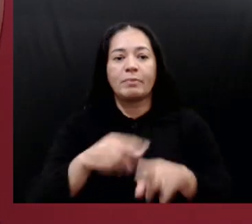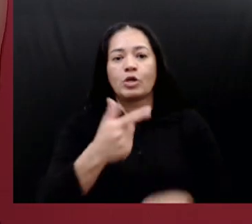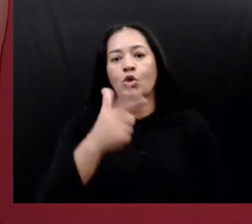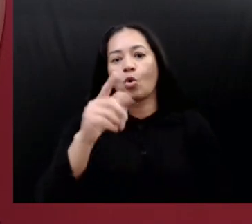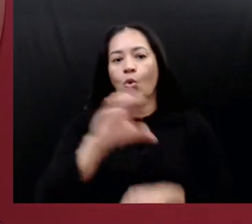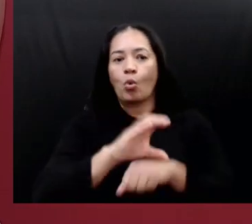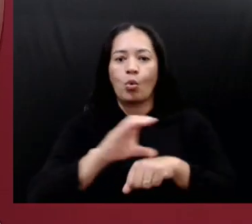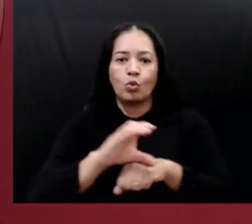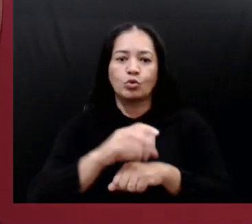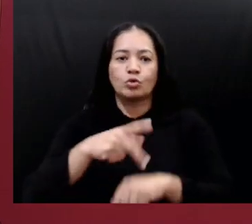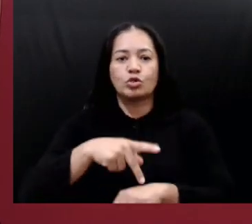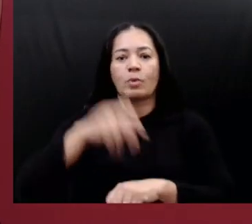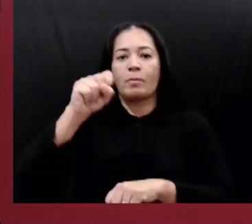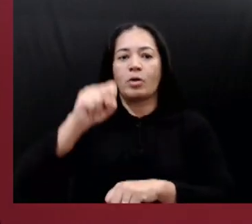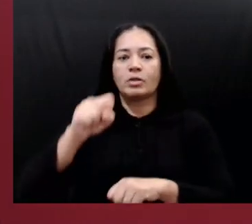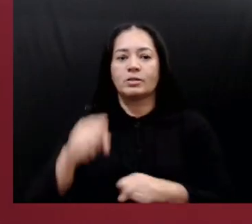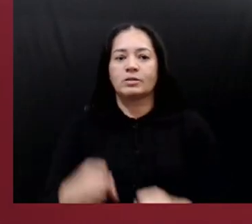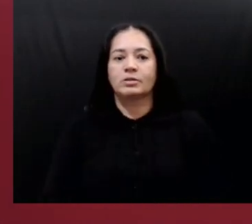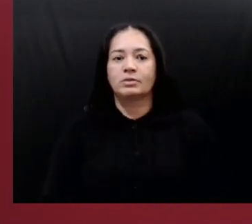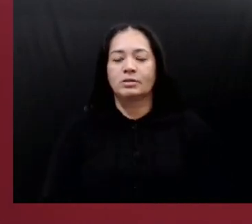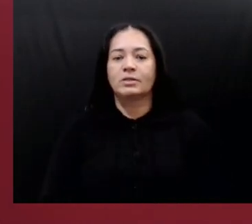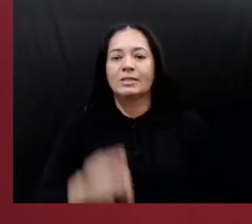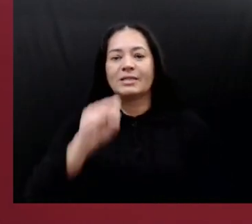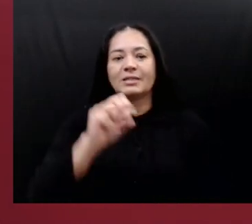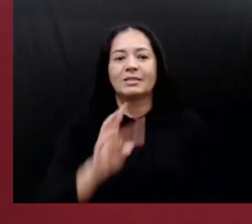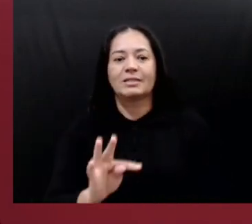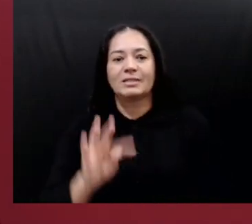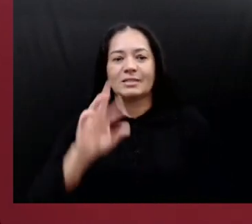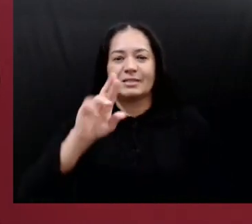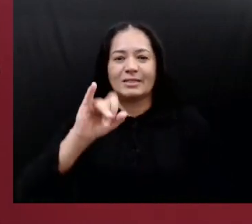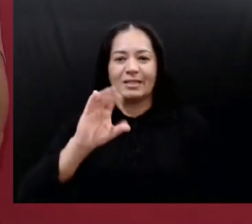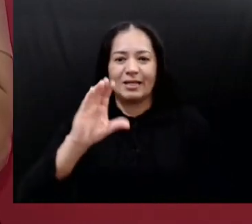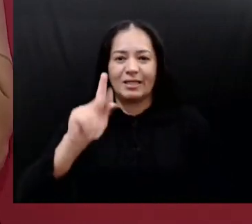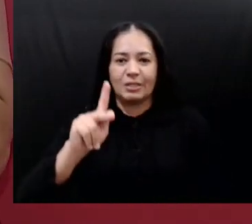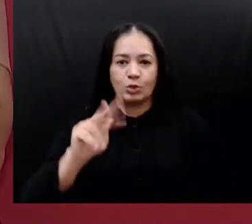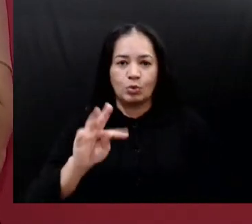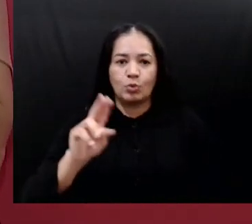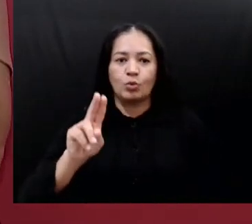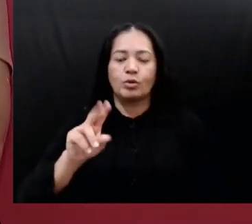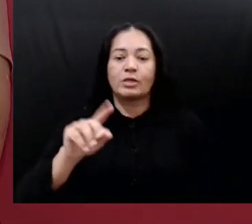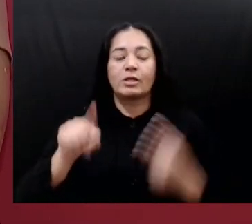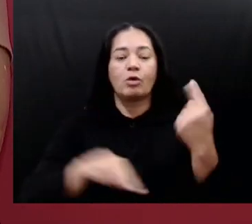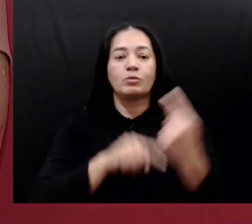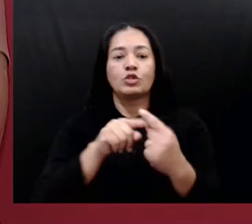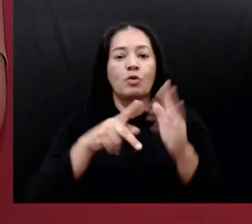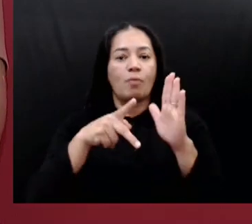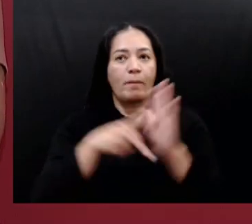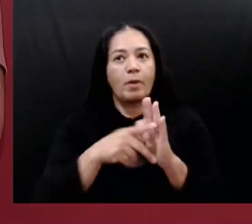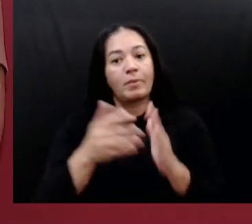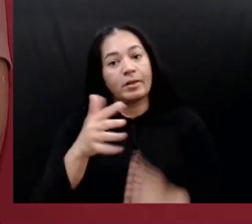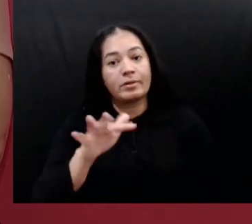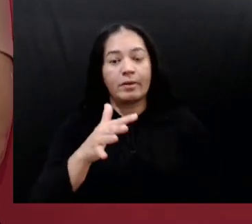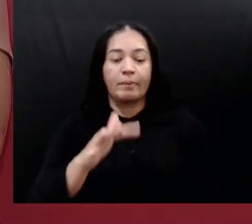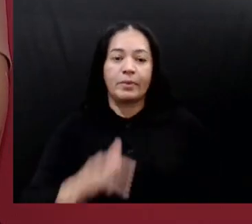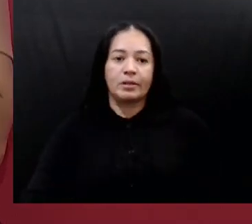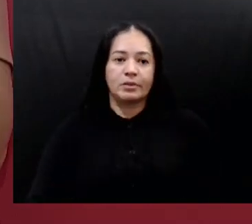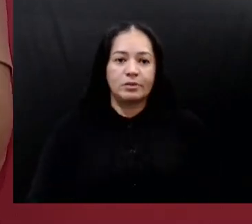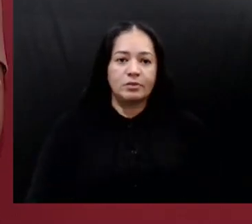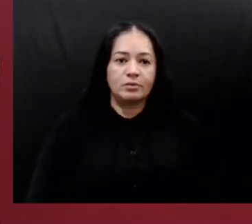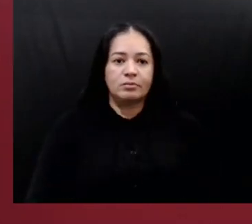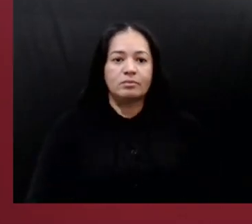são stricto sensu, que também tem uma finalidade muito própria e vai depender aí do interesse,